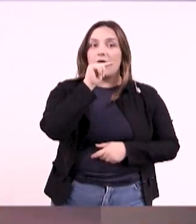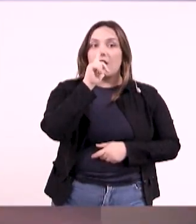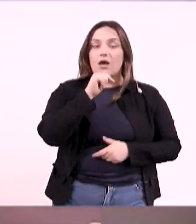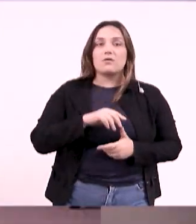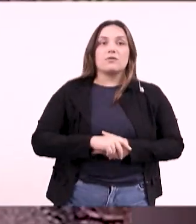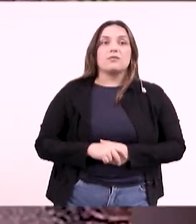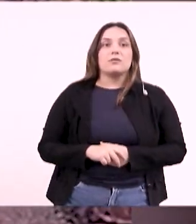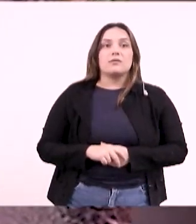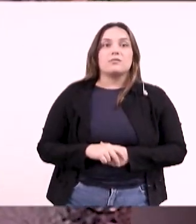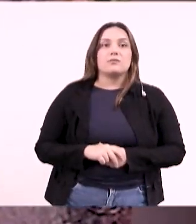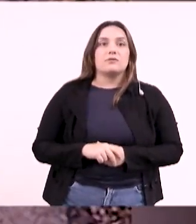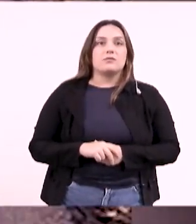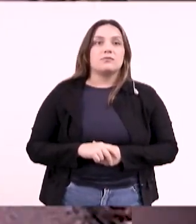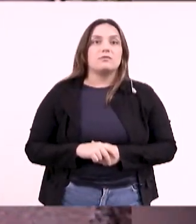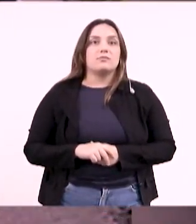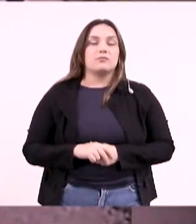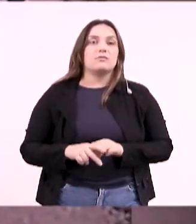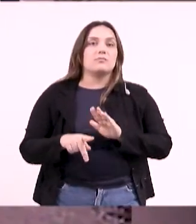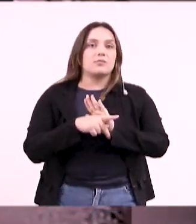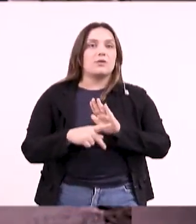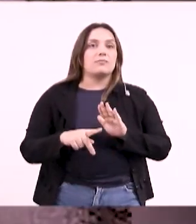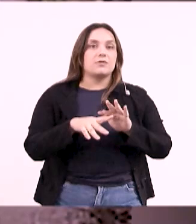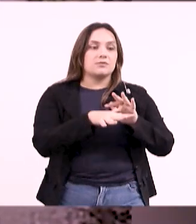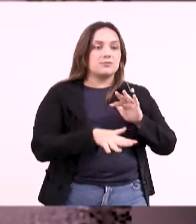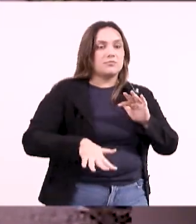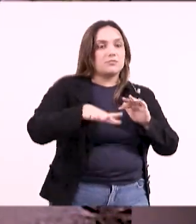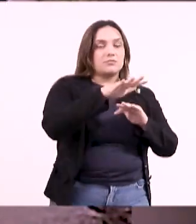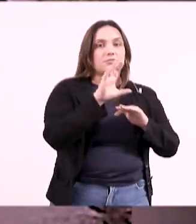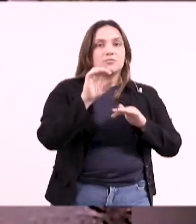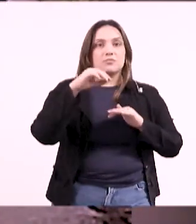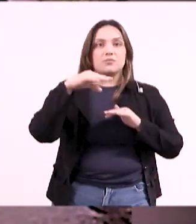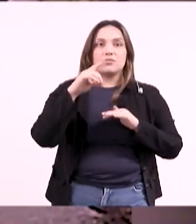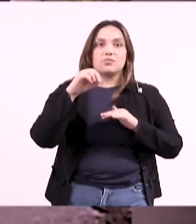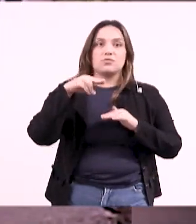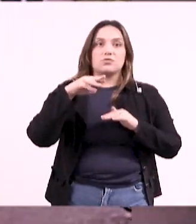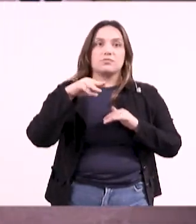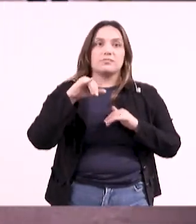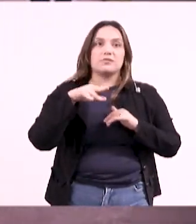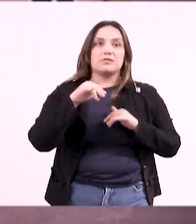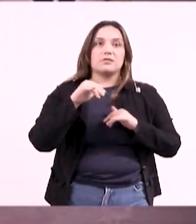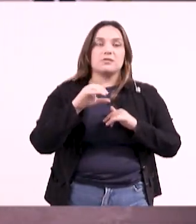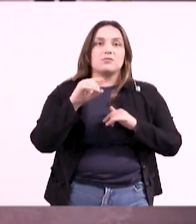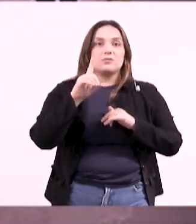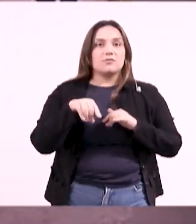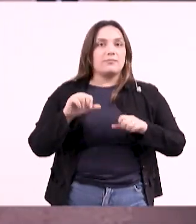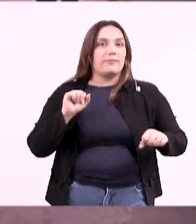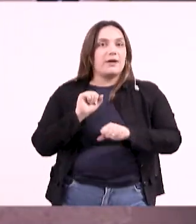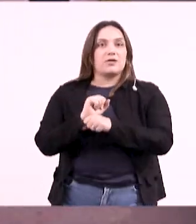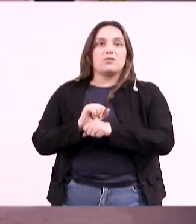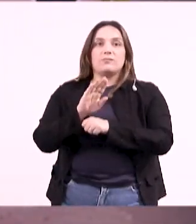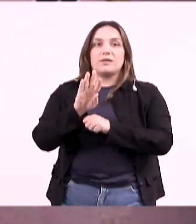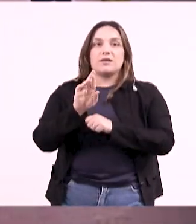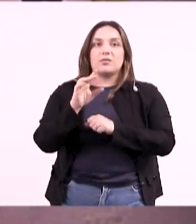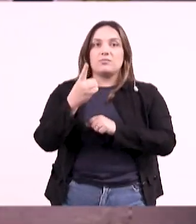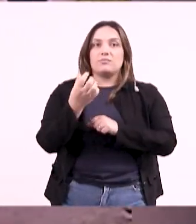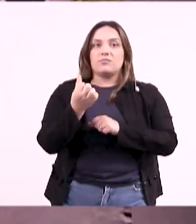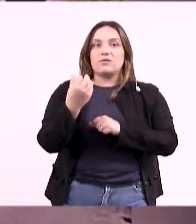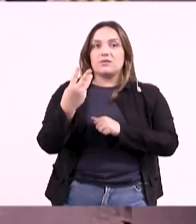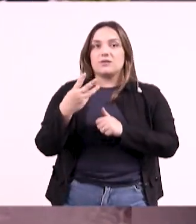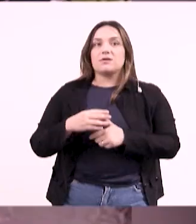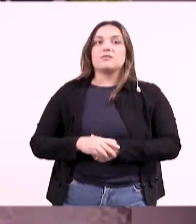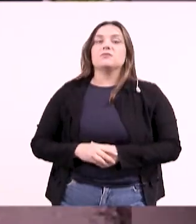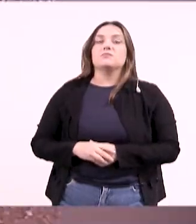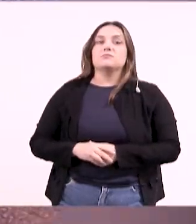saiu desse condomínio residencial do NASA Park e praticamente não, interditou completamente aí a BR-163. A gente está vendo as imagens